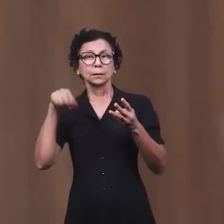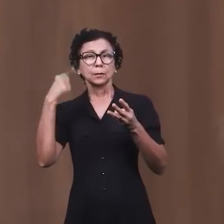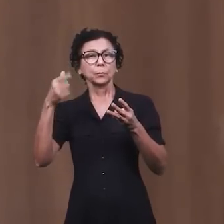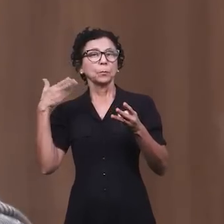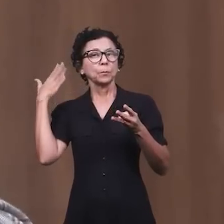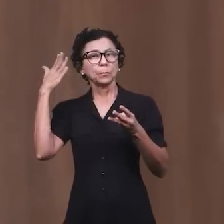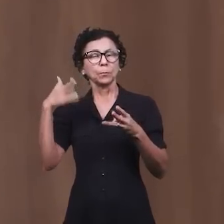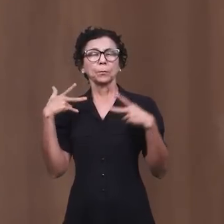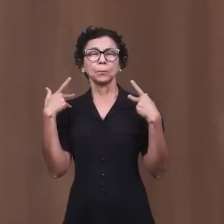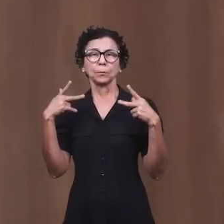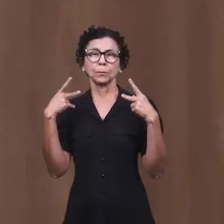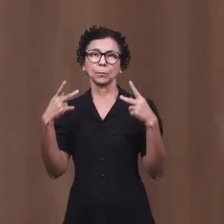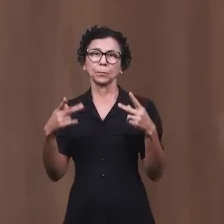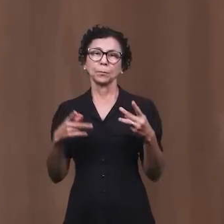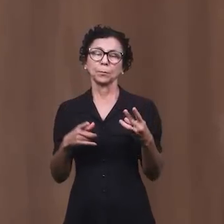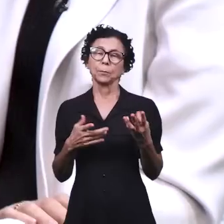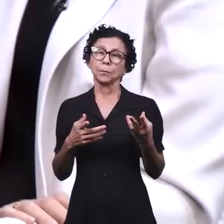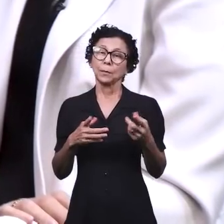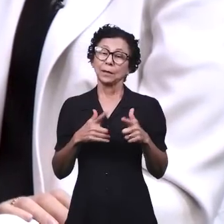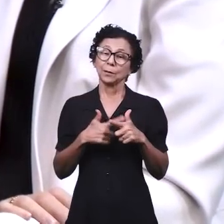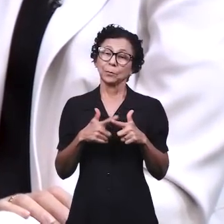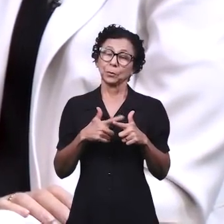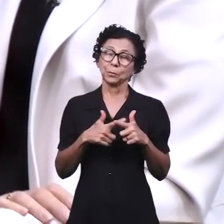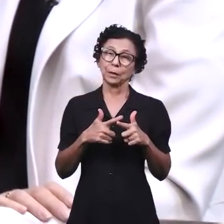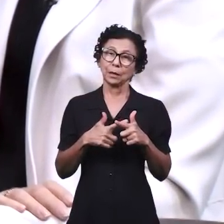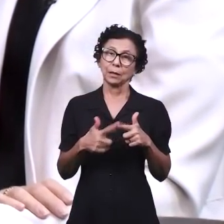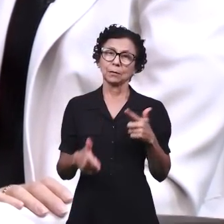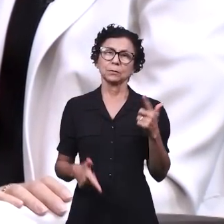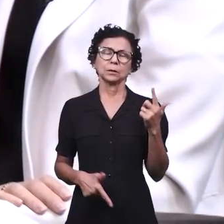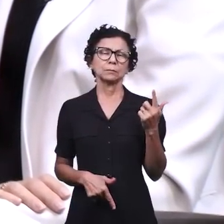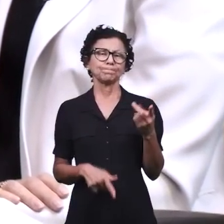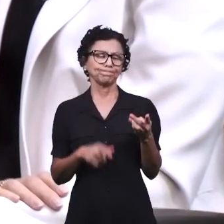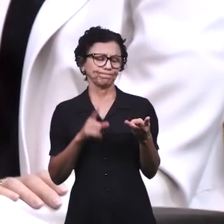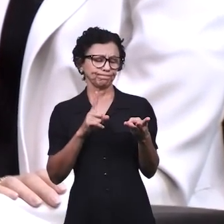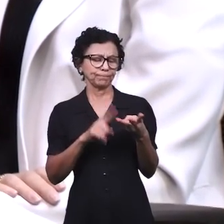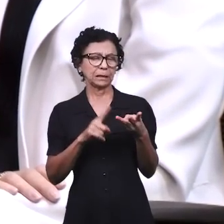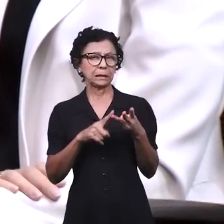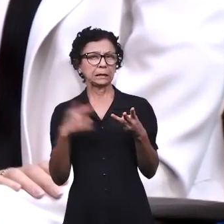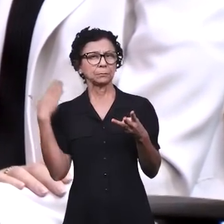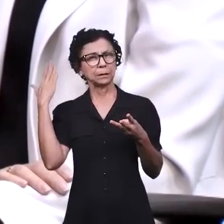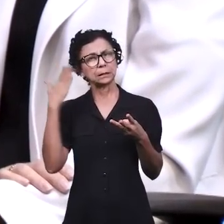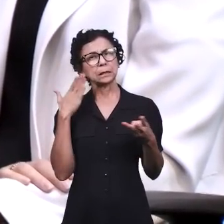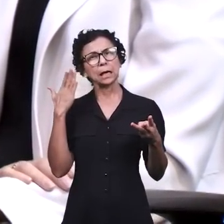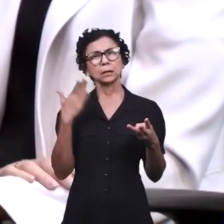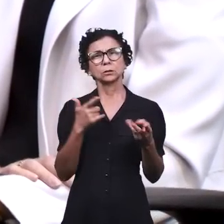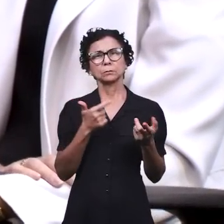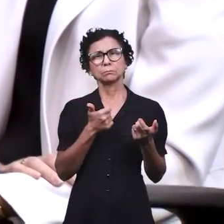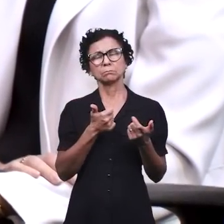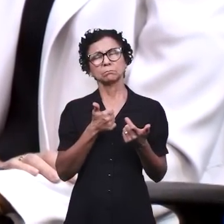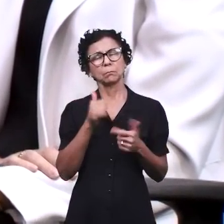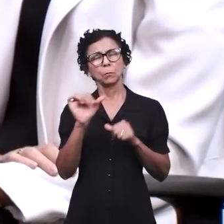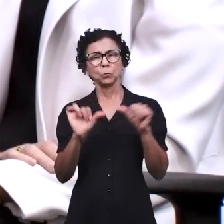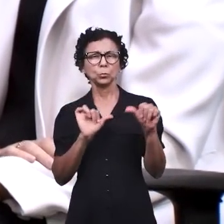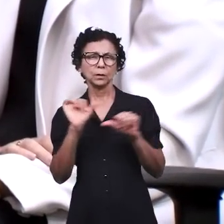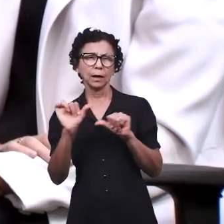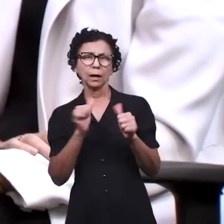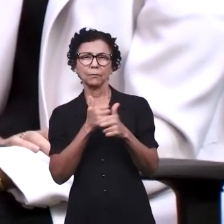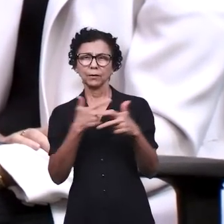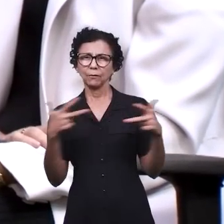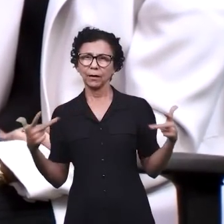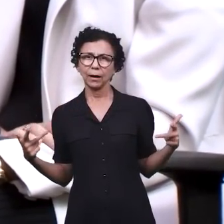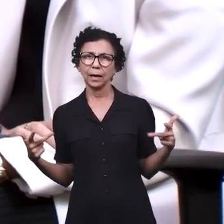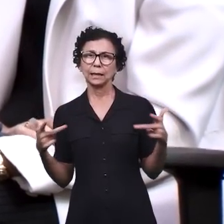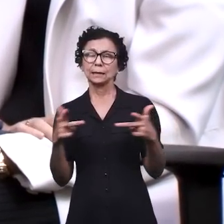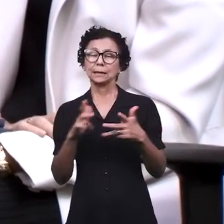problema. As mensagens eram super variadas e nós tínhamos aquele problema do